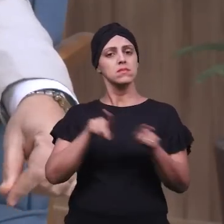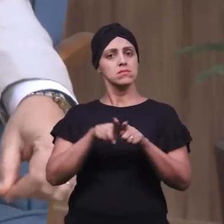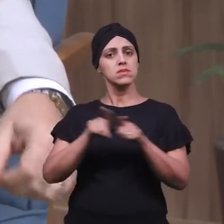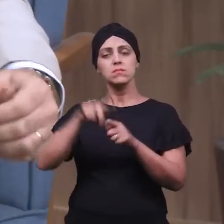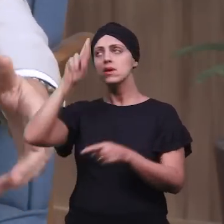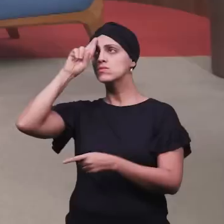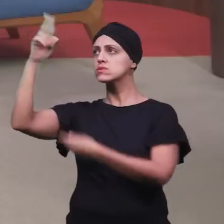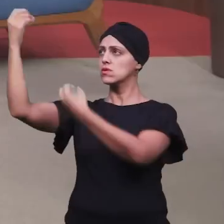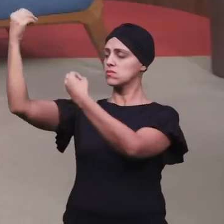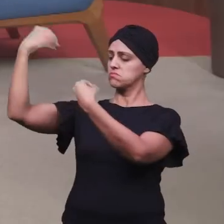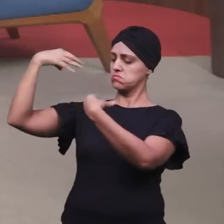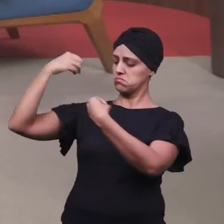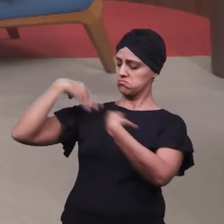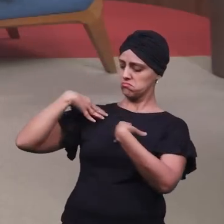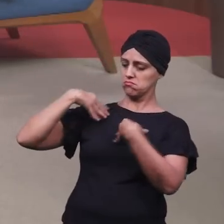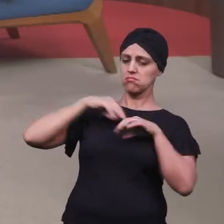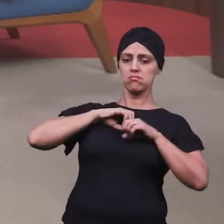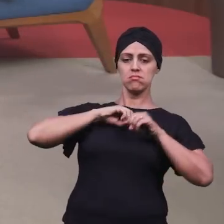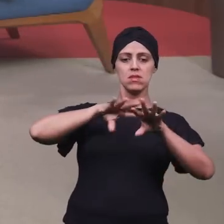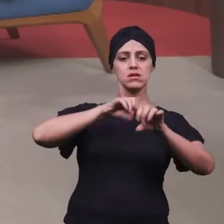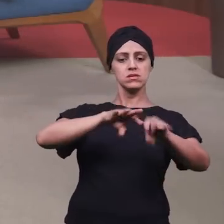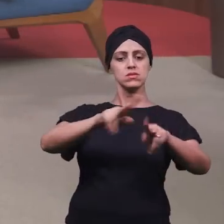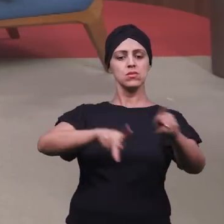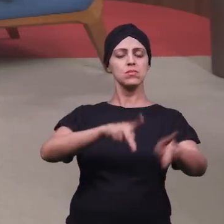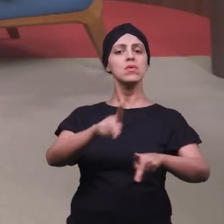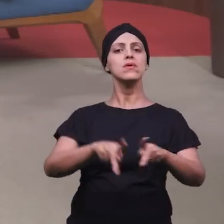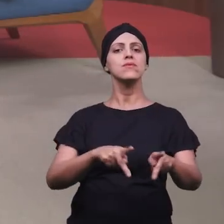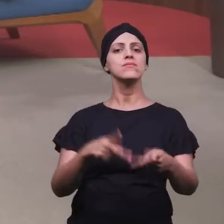aqui, reforça exatamente isso. E é